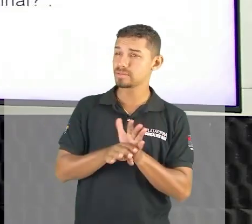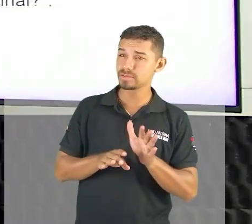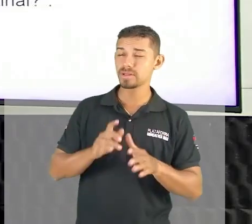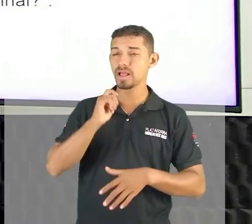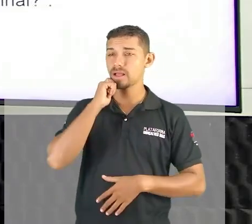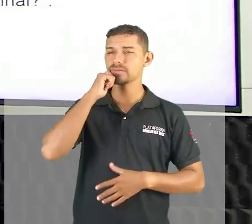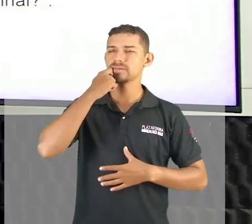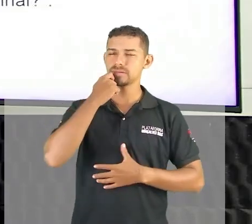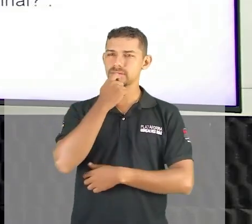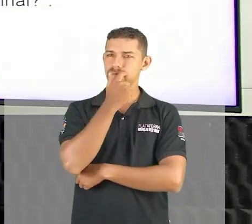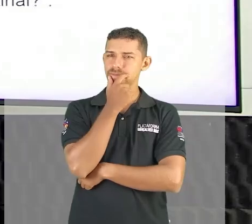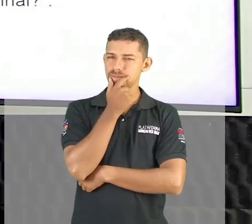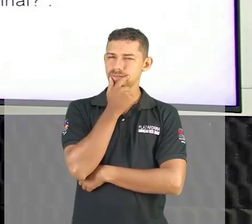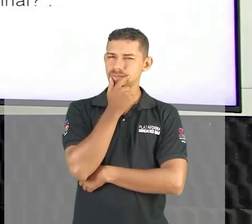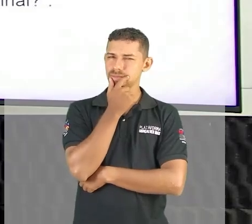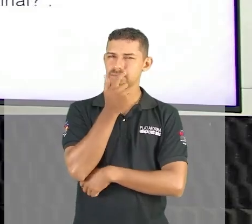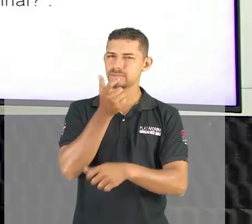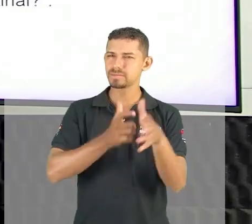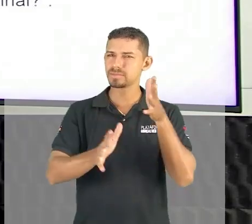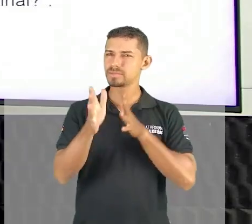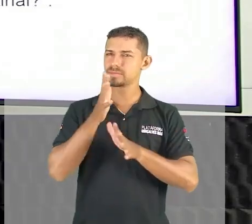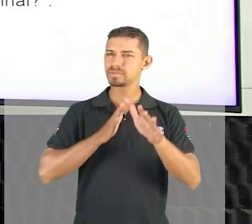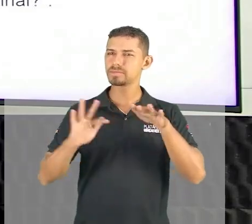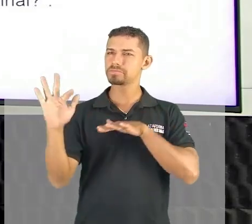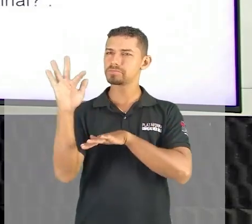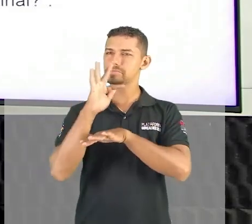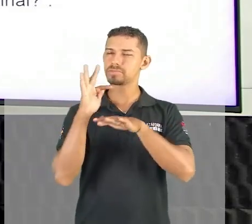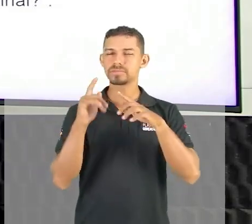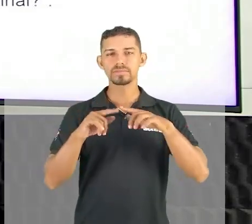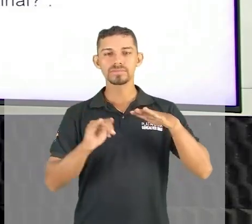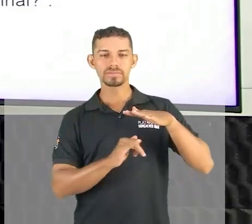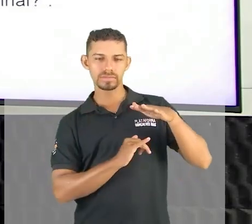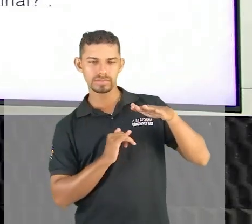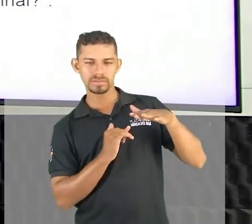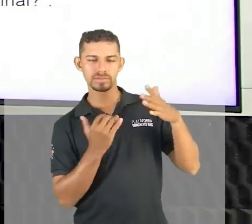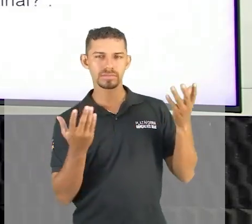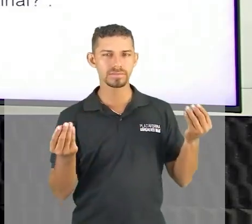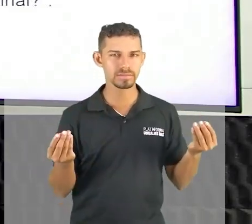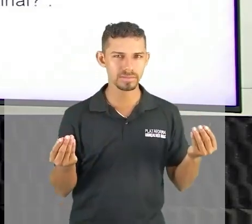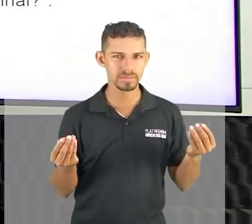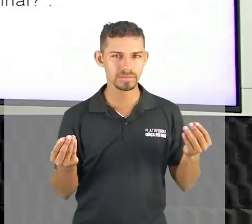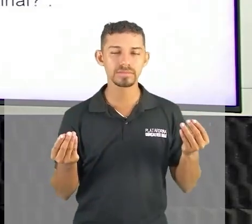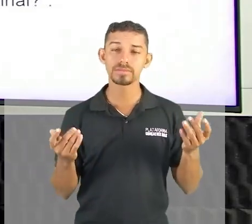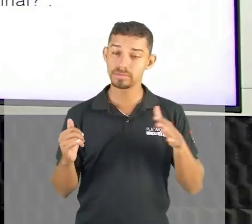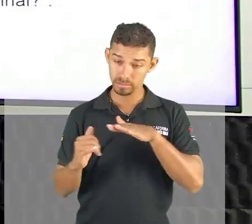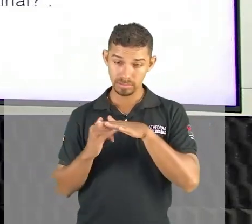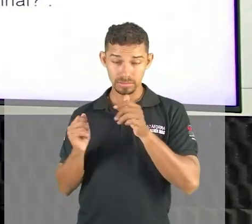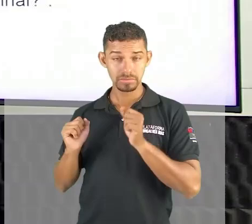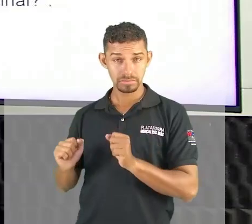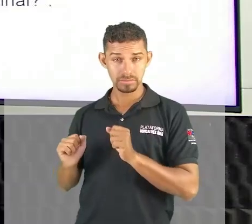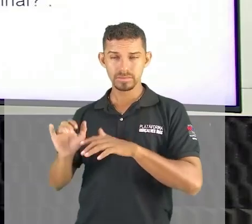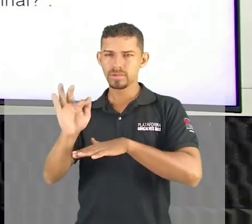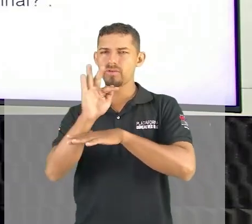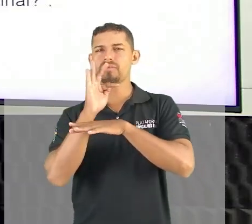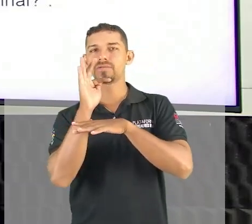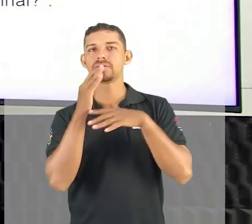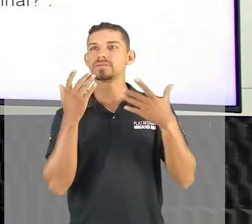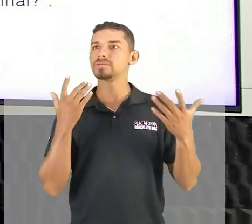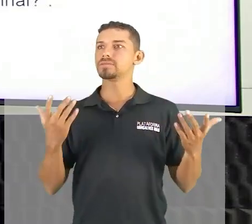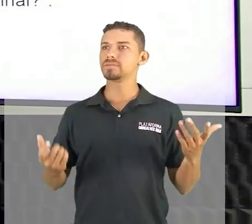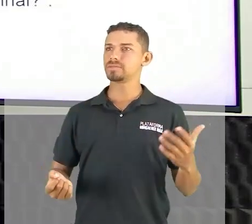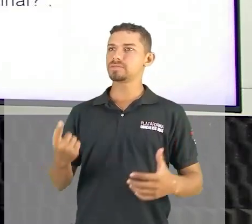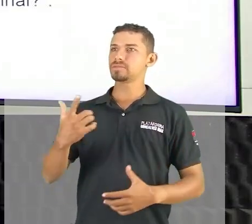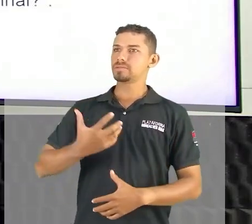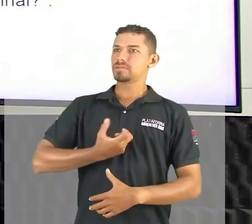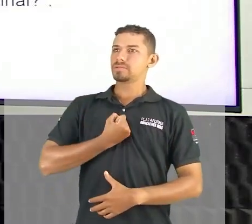paderia ou um outro lcal local que permite uma linguagem mais informal a gente falar com todas essas formalidades acho que o atendente até meio